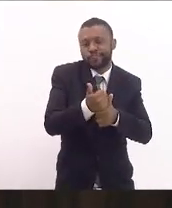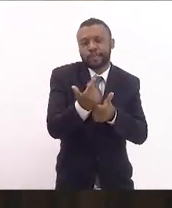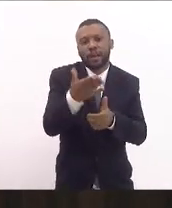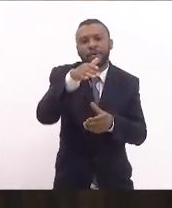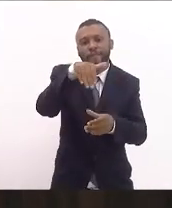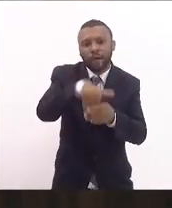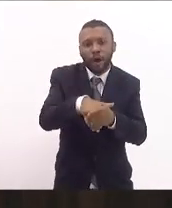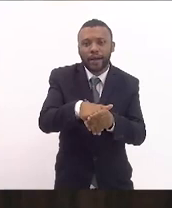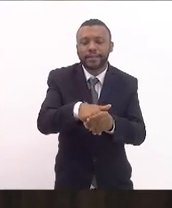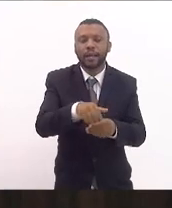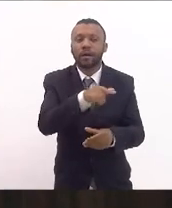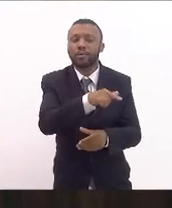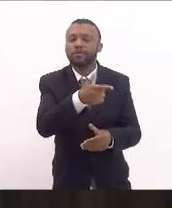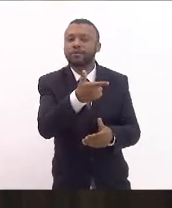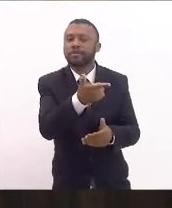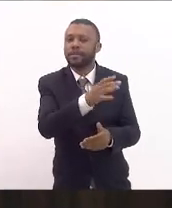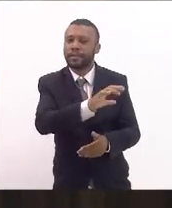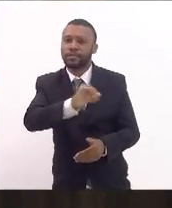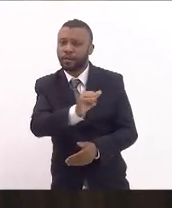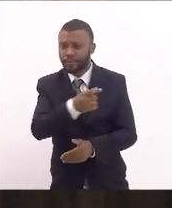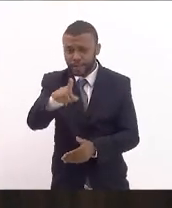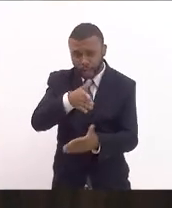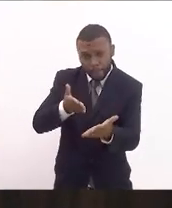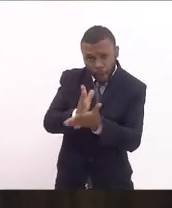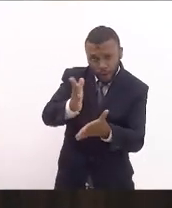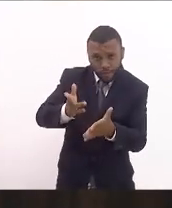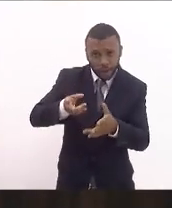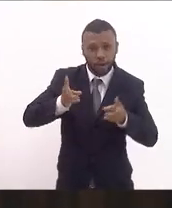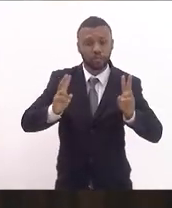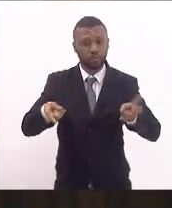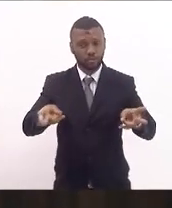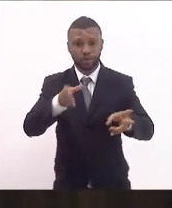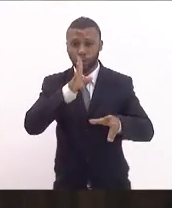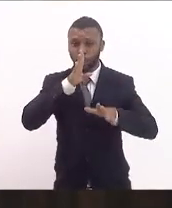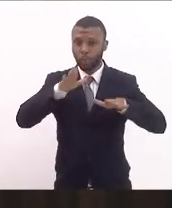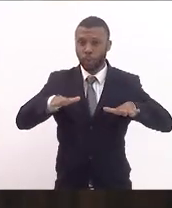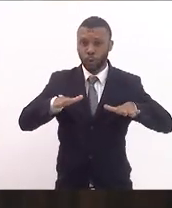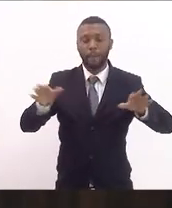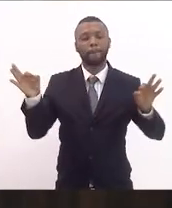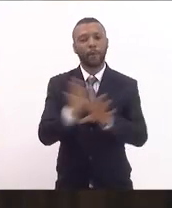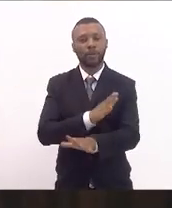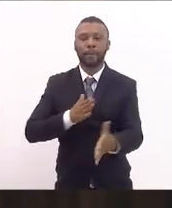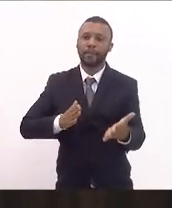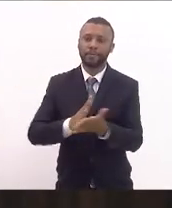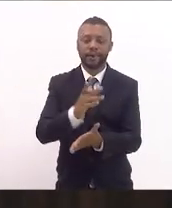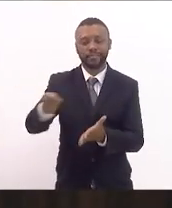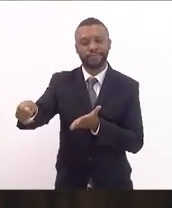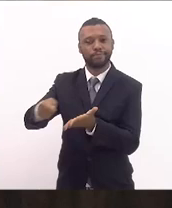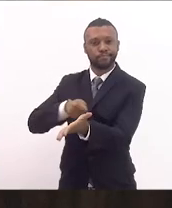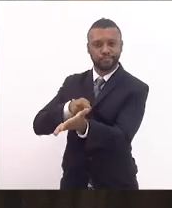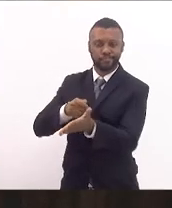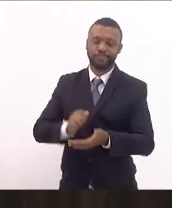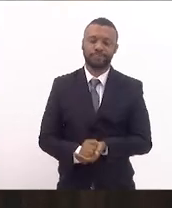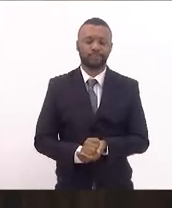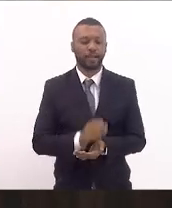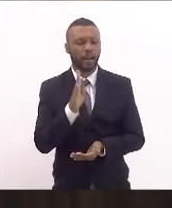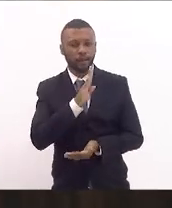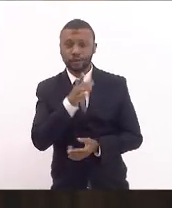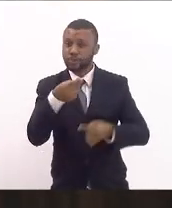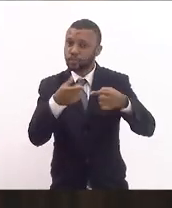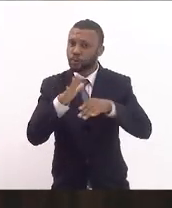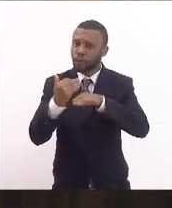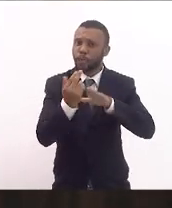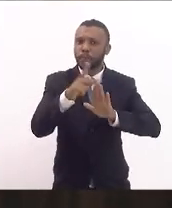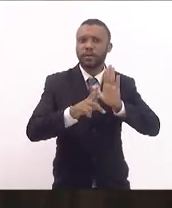da ccjc os que aprovam permaneçam Como estão aprovado vai autógrafos em regime de urgência em